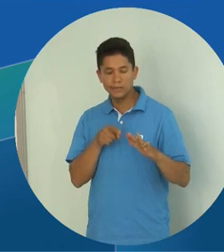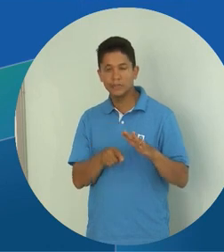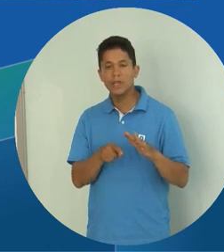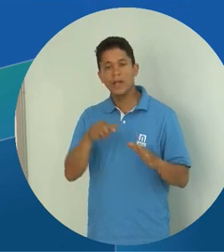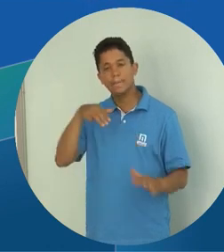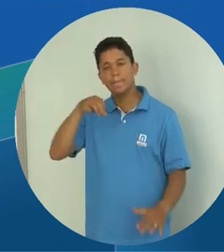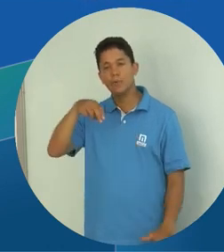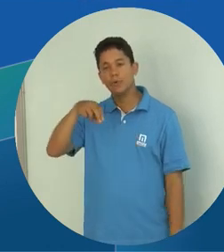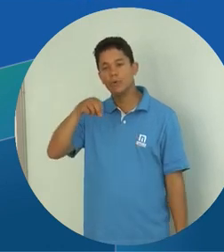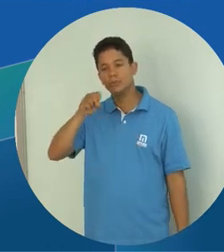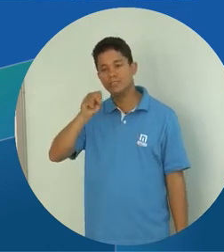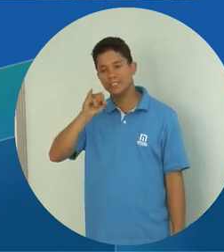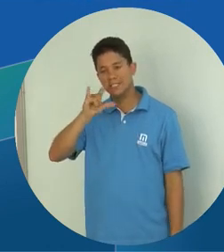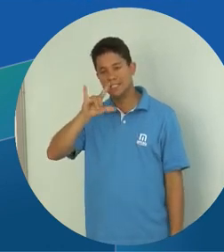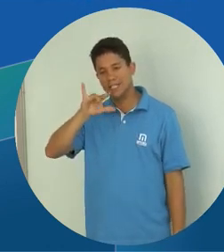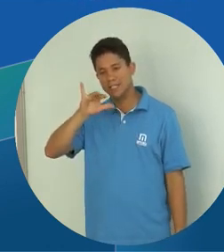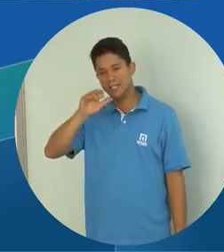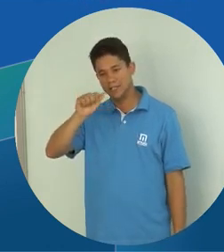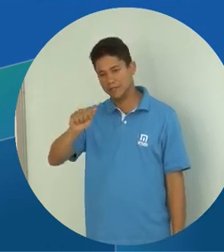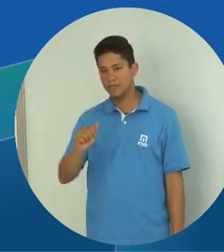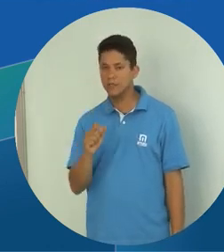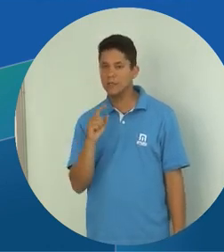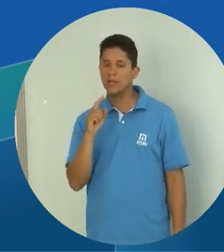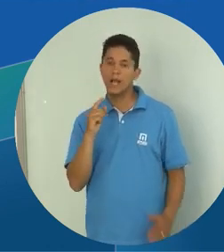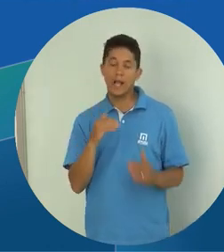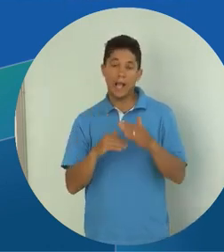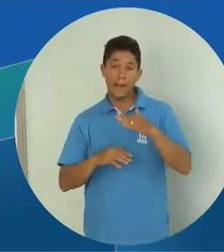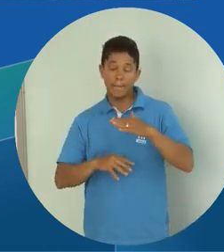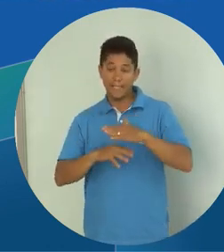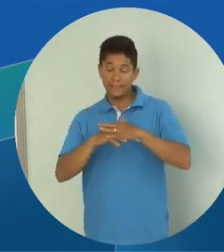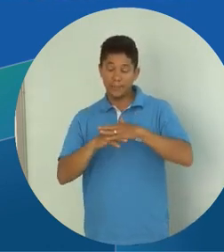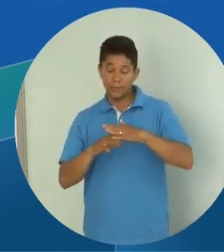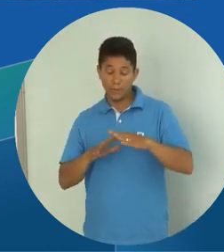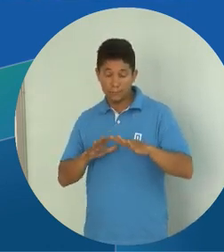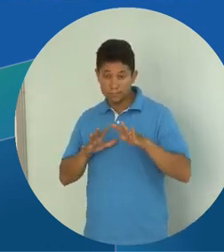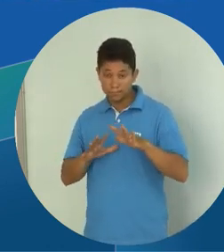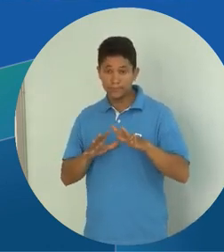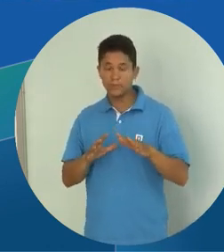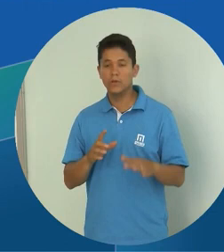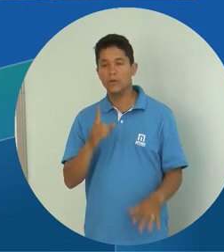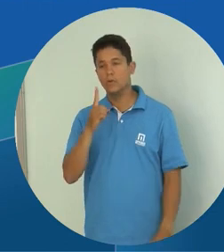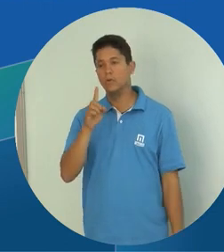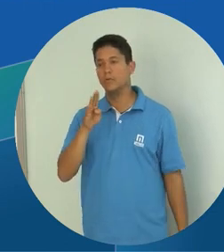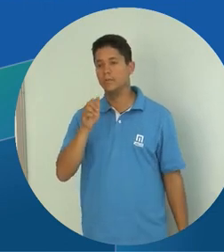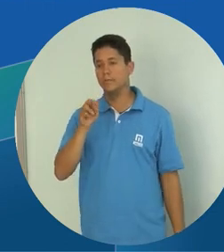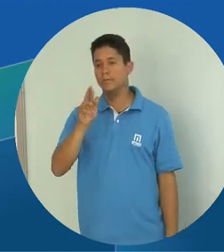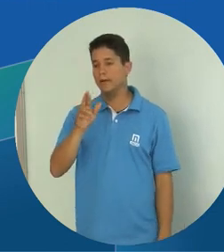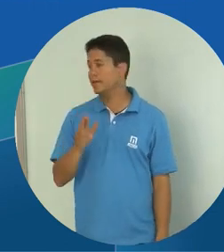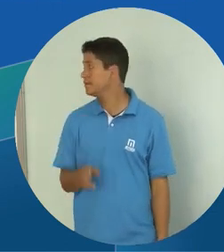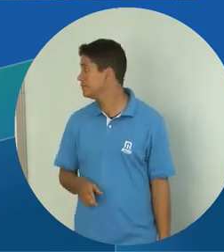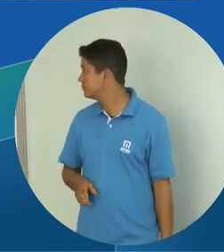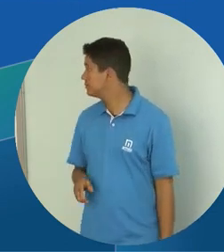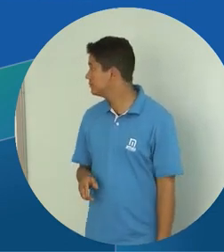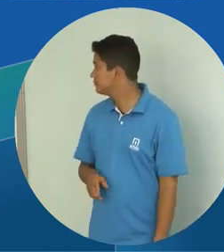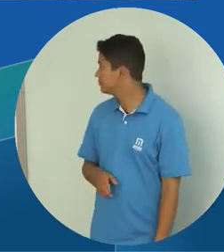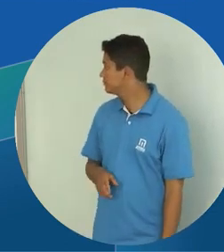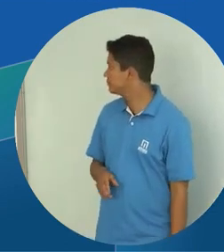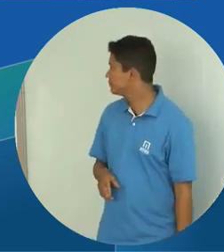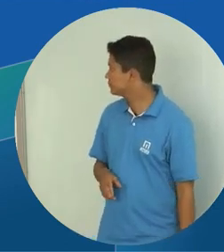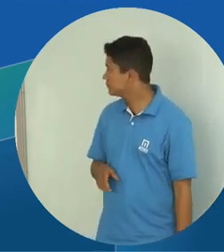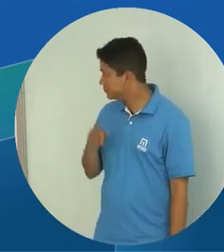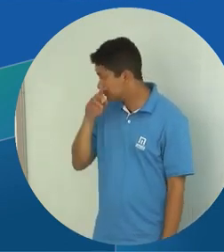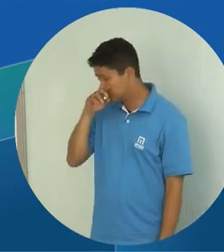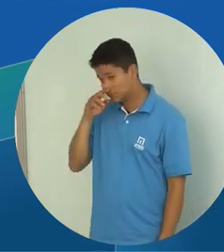pressão máxima de injeção aqui era 1 bar. Né? Normalmente, os nossos equipamentos atingem injeção até de 7, 8 bar. Tá?